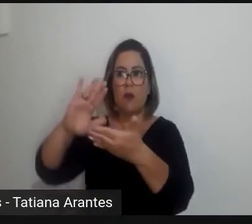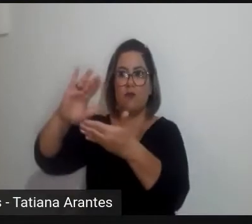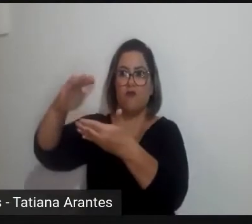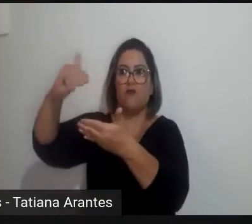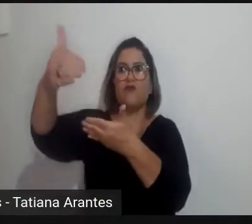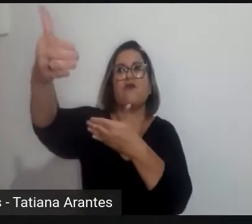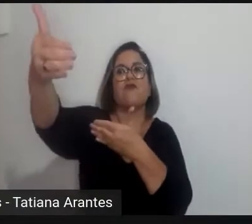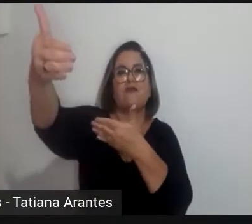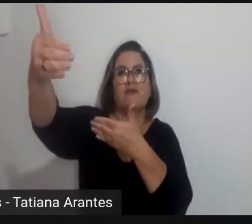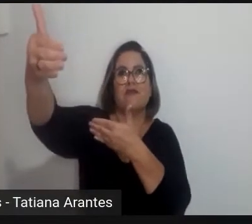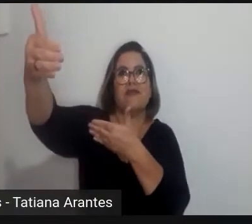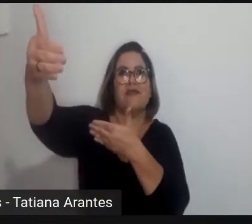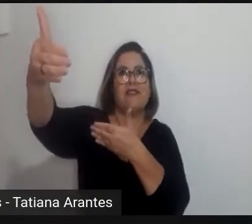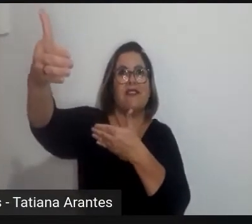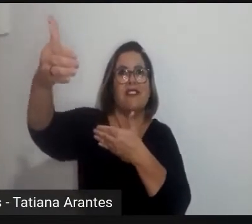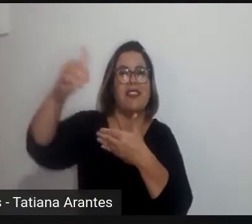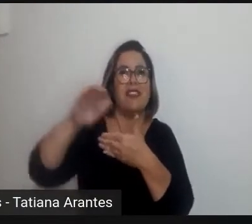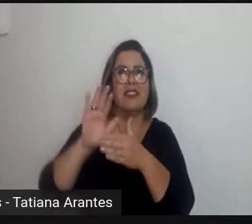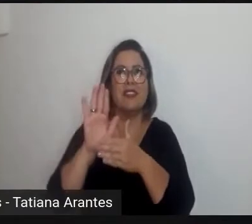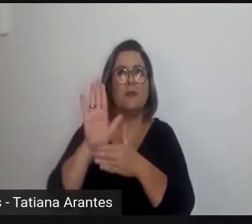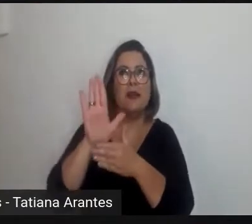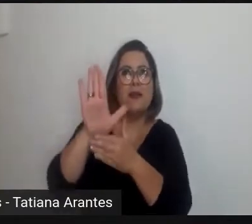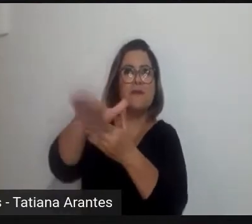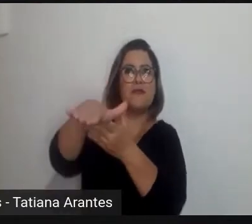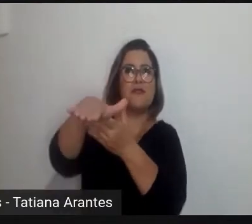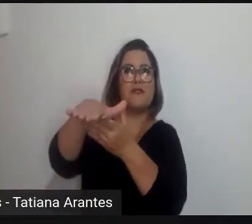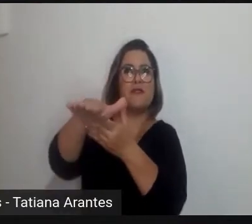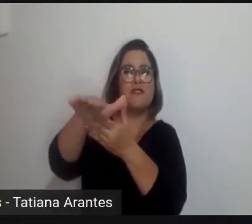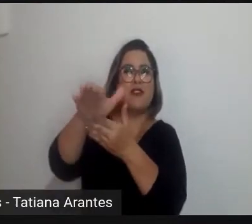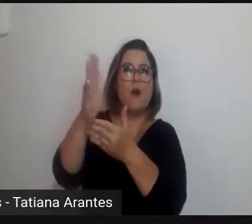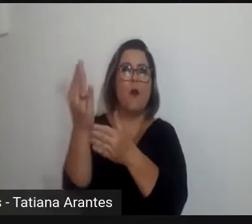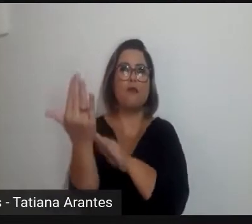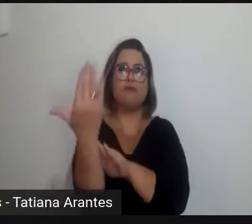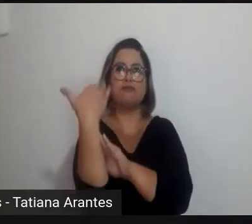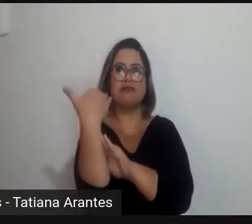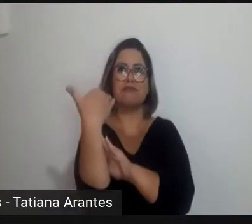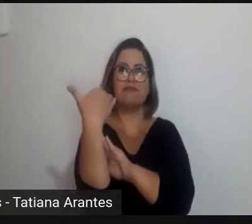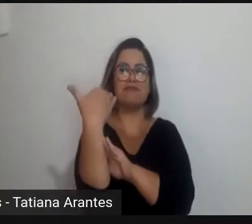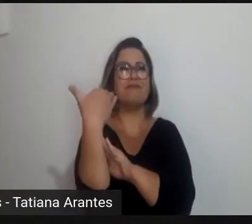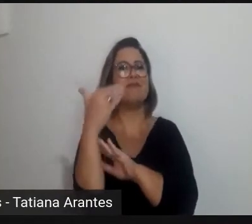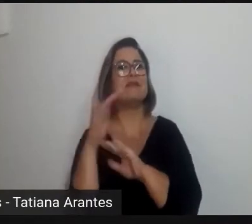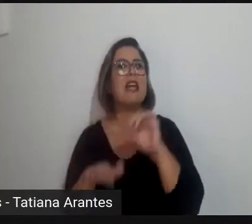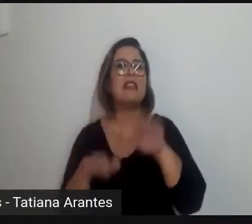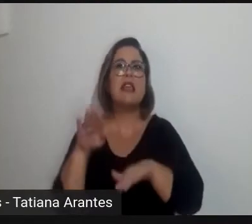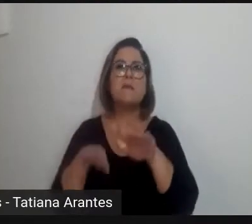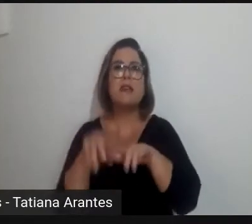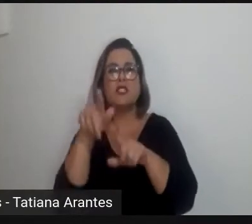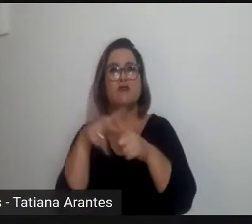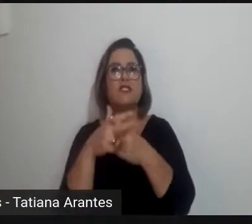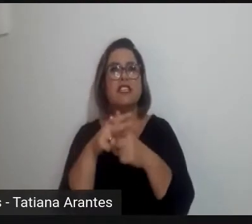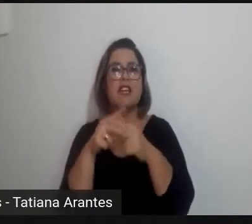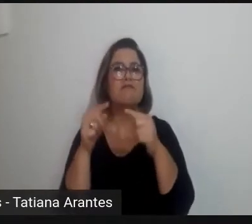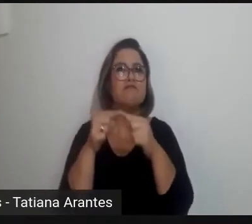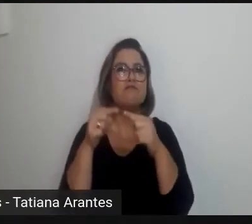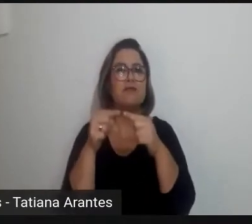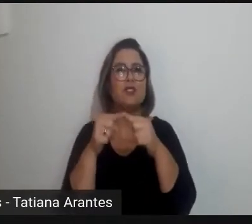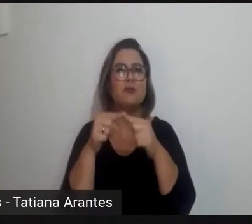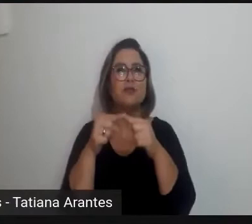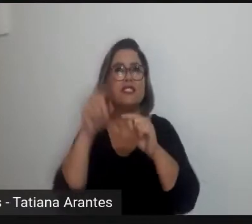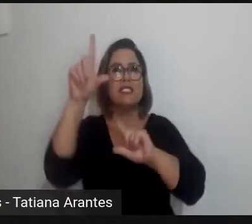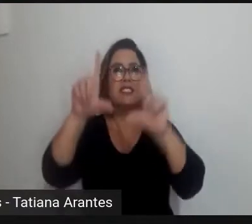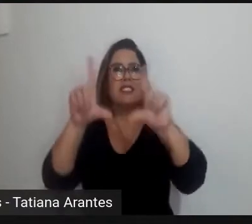trás da tela do computador, ou para frente, tentar fazer um ajuste de angulação para